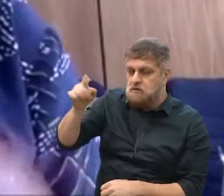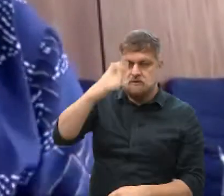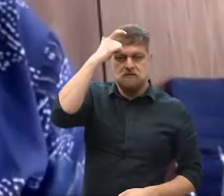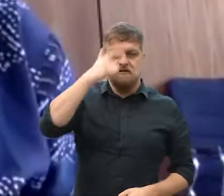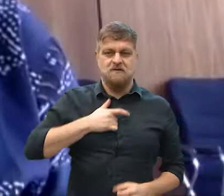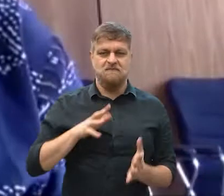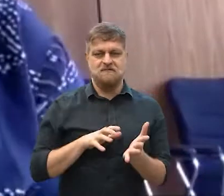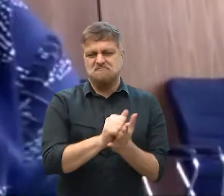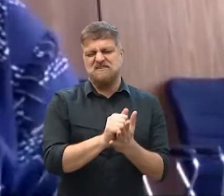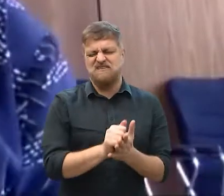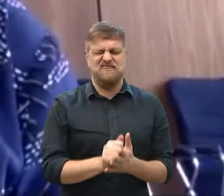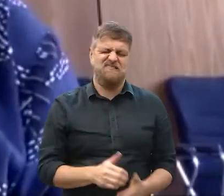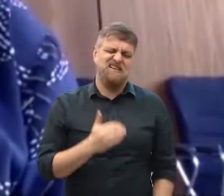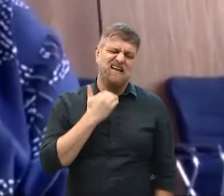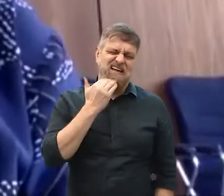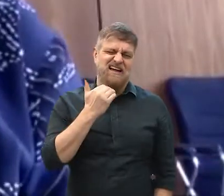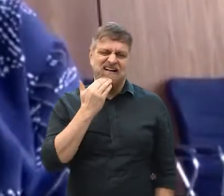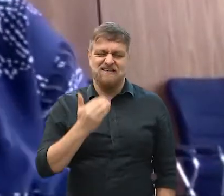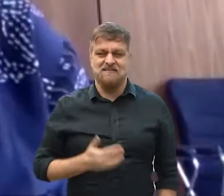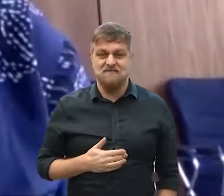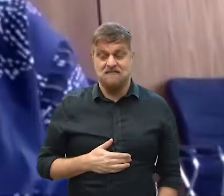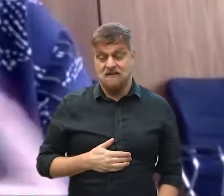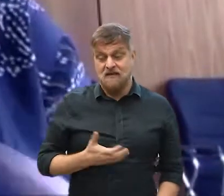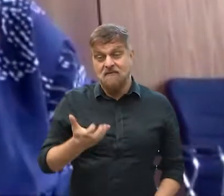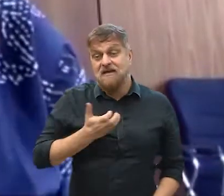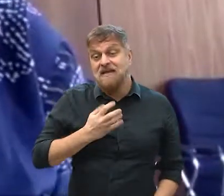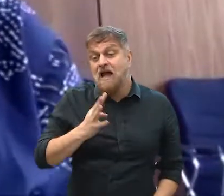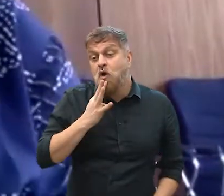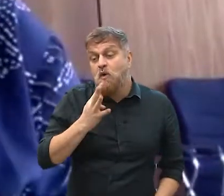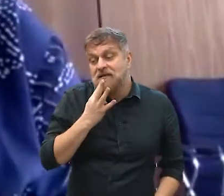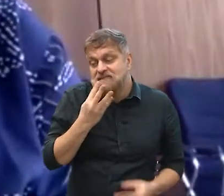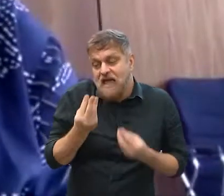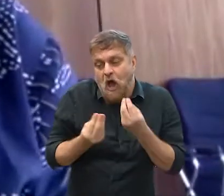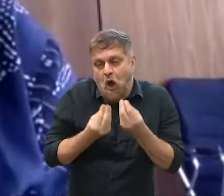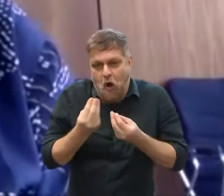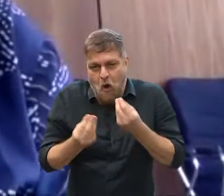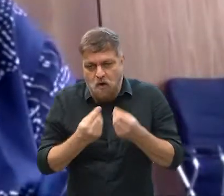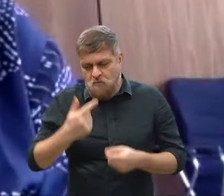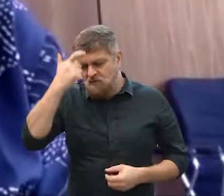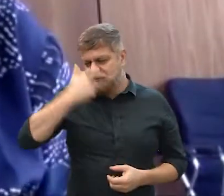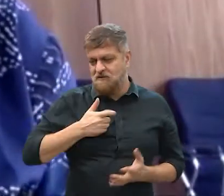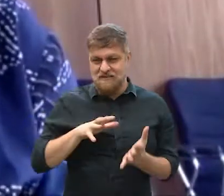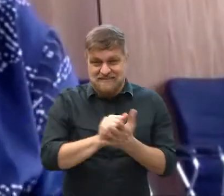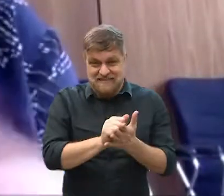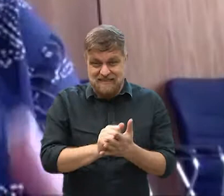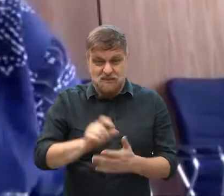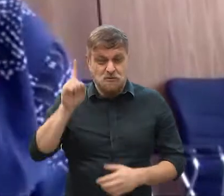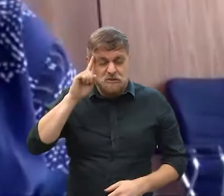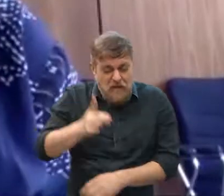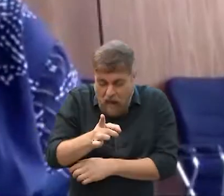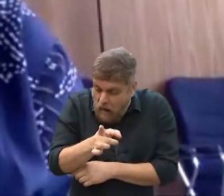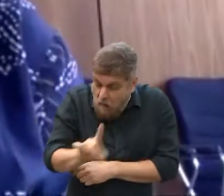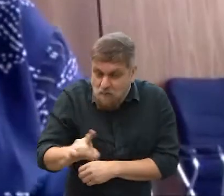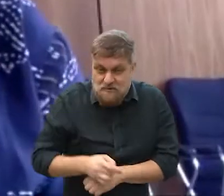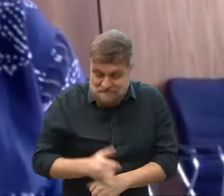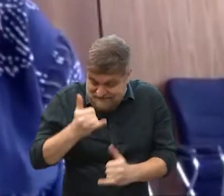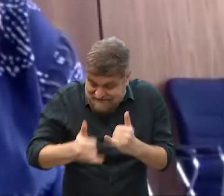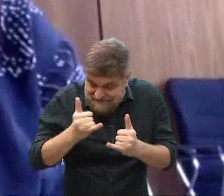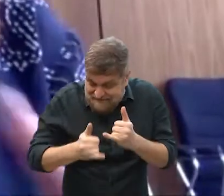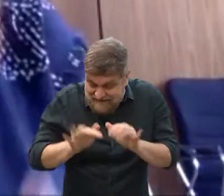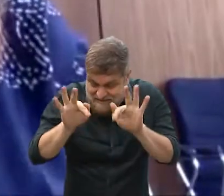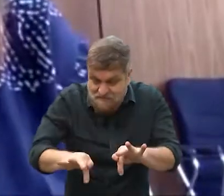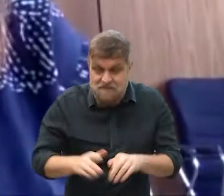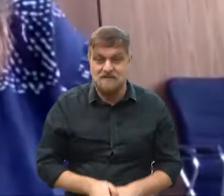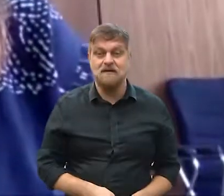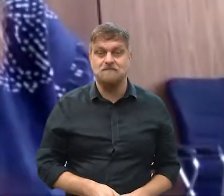muita expectativa de estar chegando, era mais para conhecimento, né? Eu fiz a minha inscrição no último dia, às